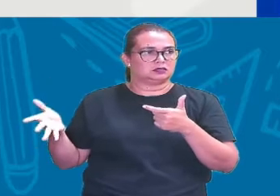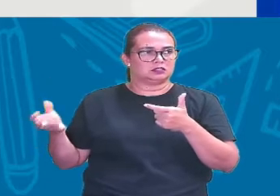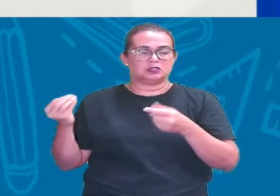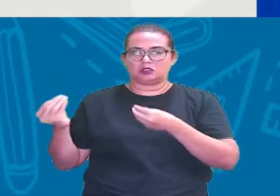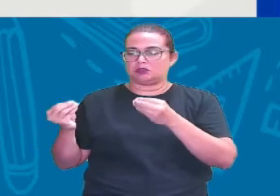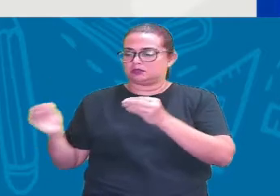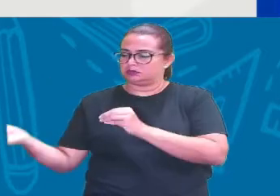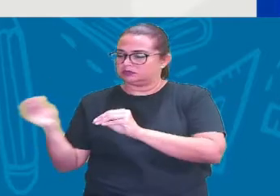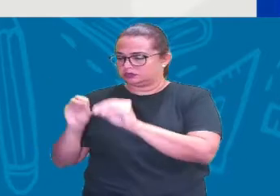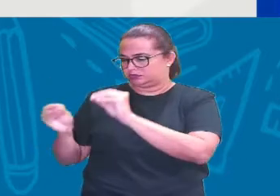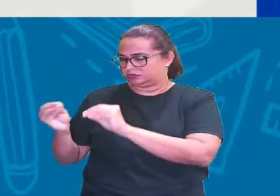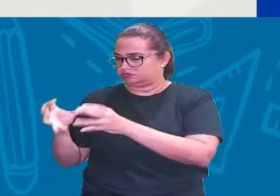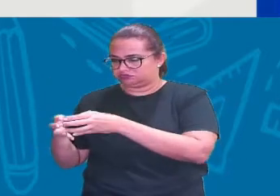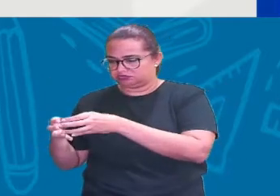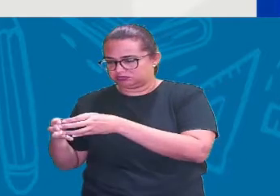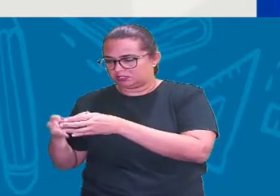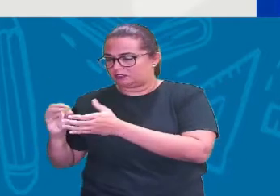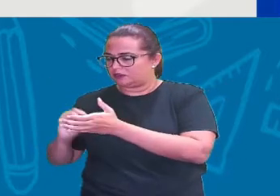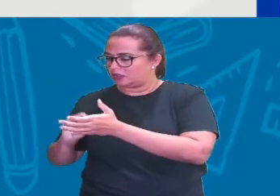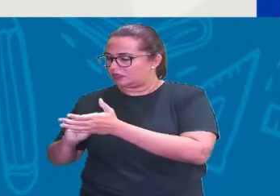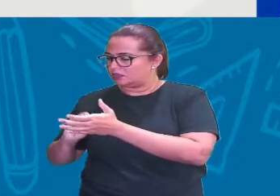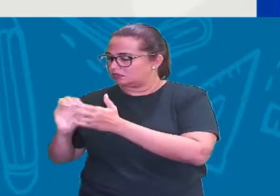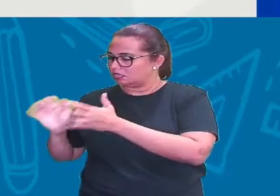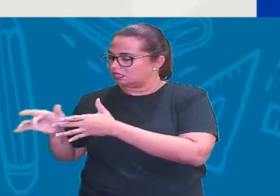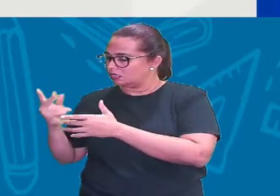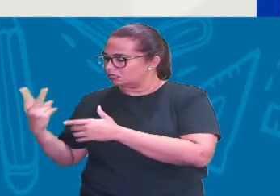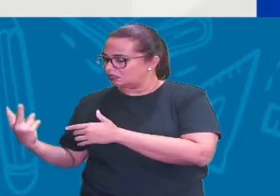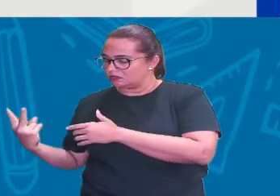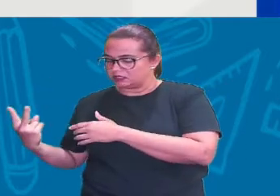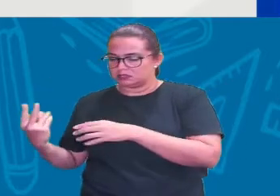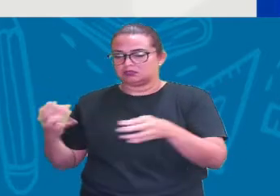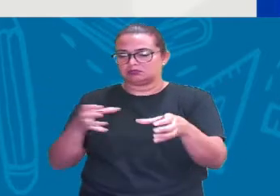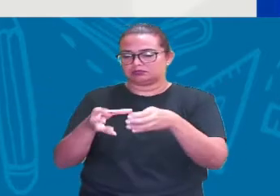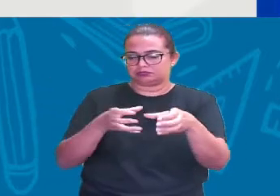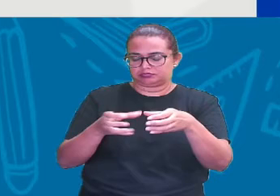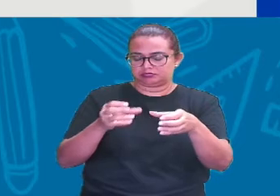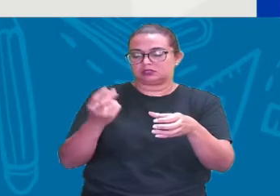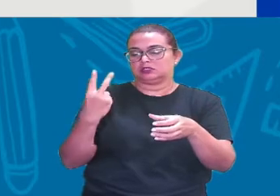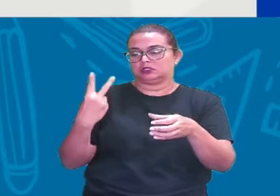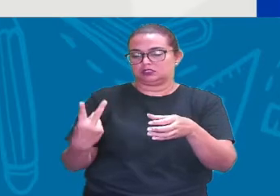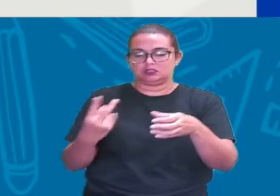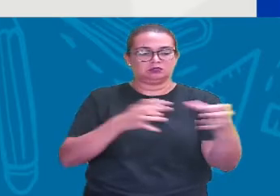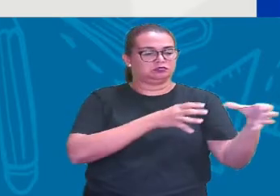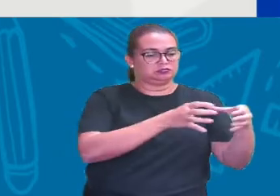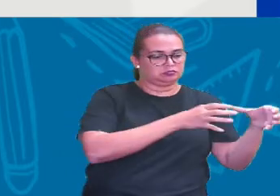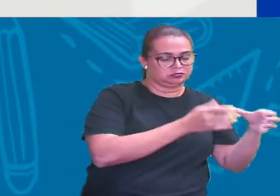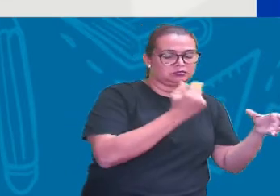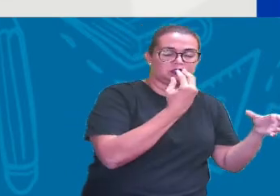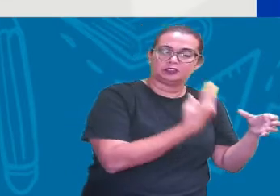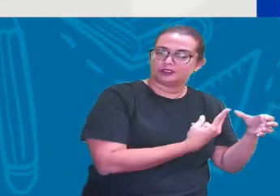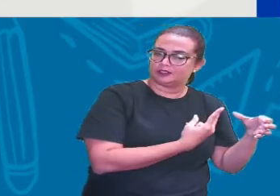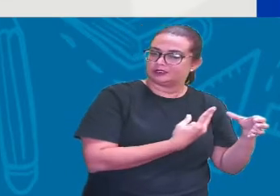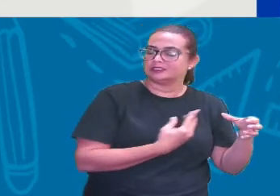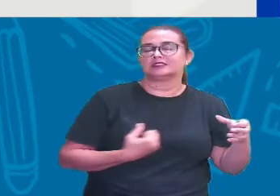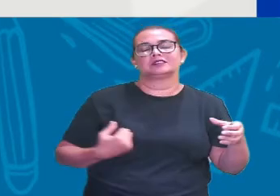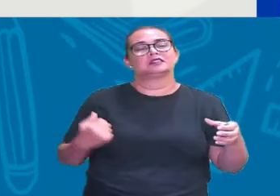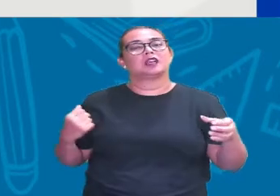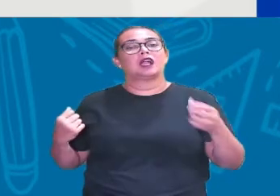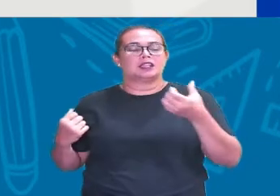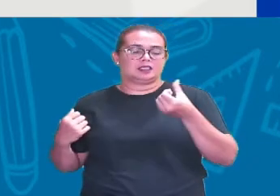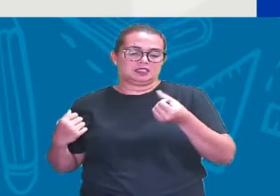colocar os ramalhetes, mas sempre sobra 2. Então, além desse número em comum, sobrou 2